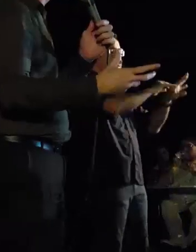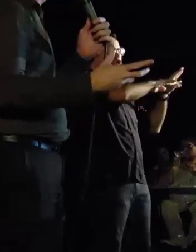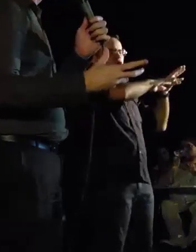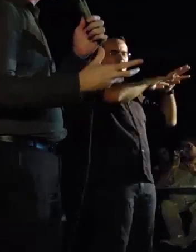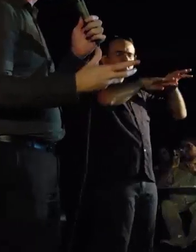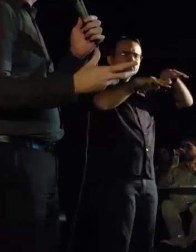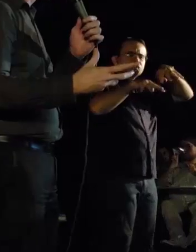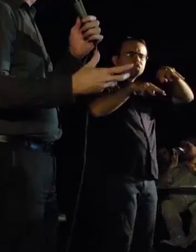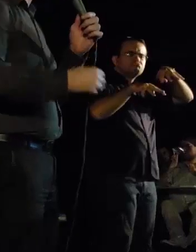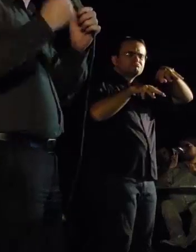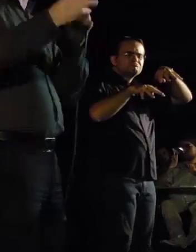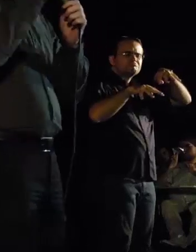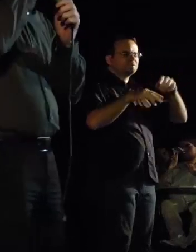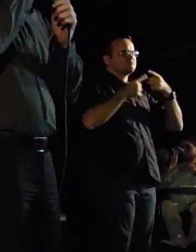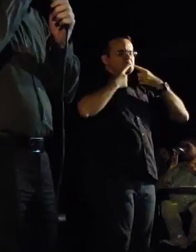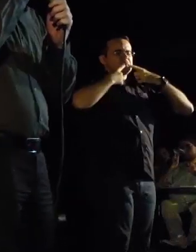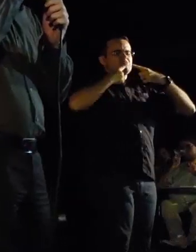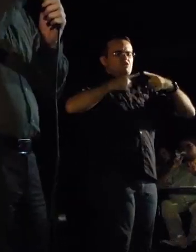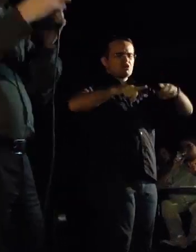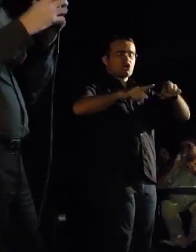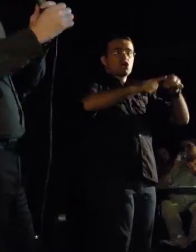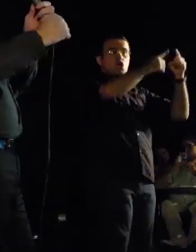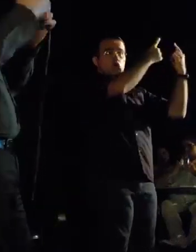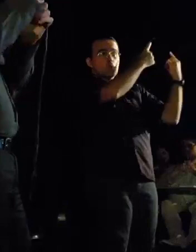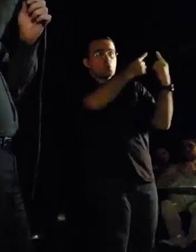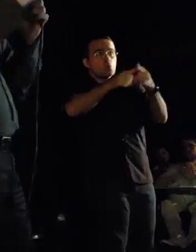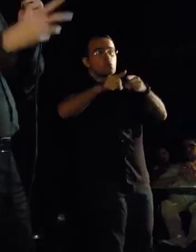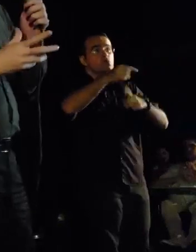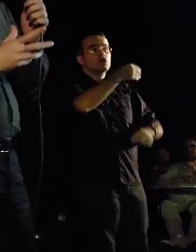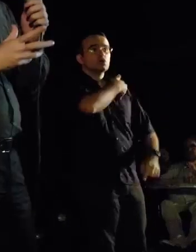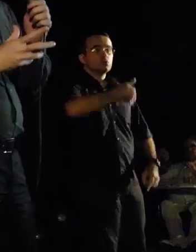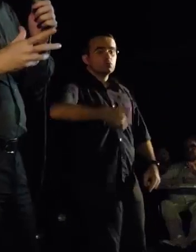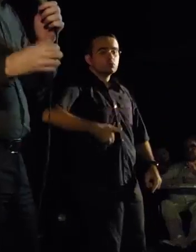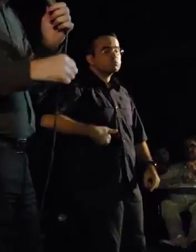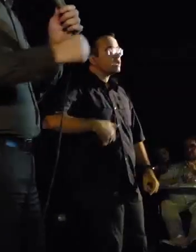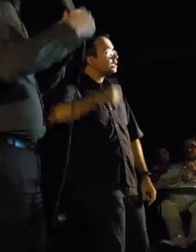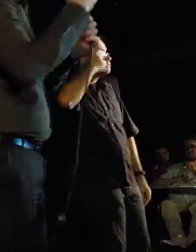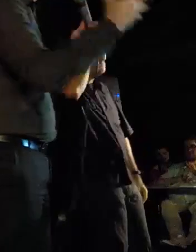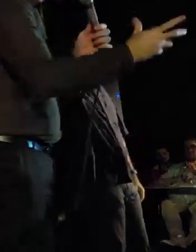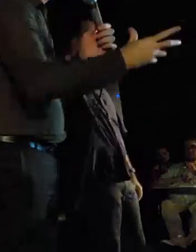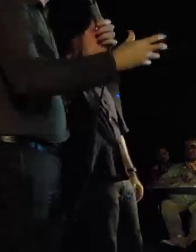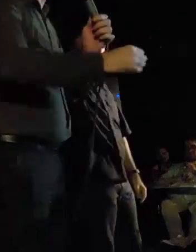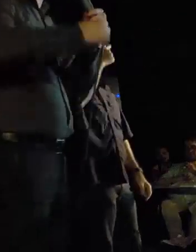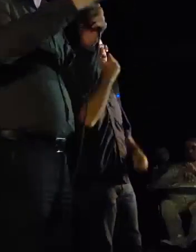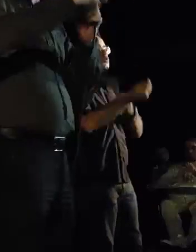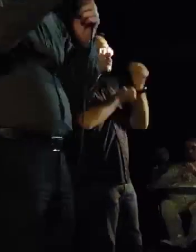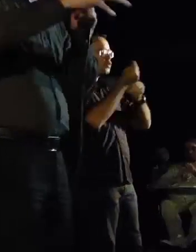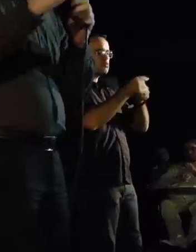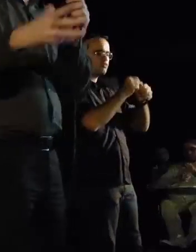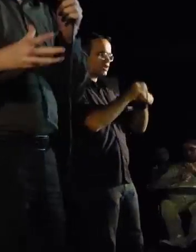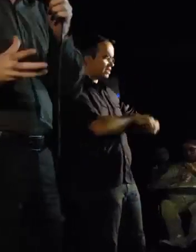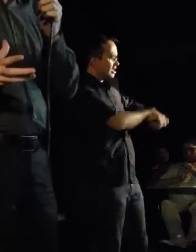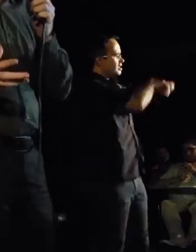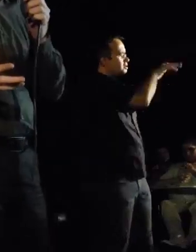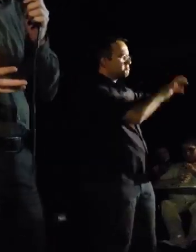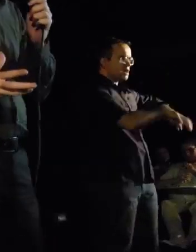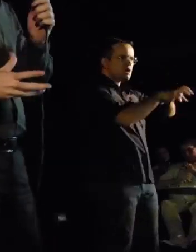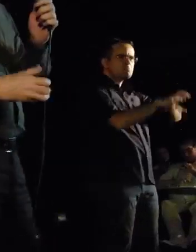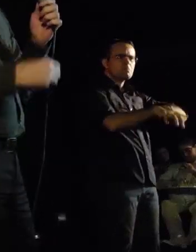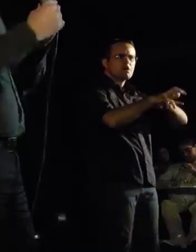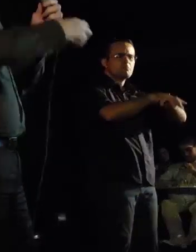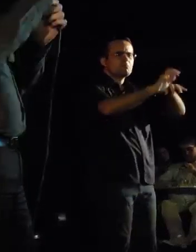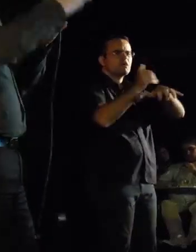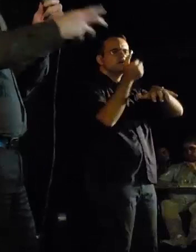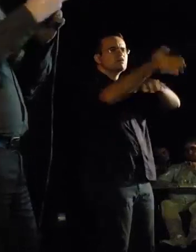contra seus governos, tomando decisões que seus governos nunca imaginavam, ou indo para as ruas e não saindo das